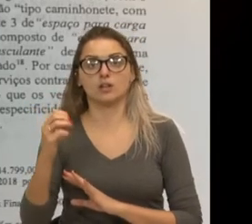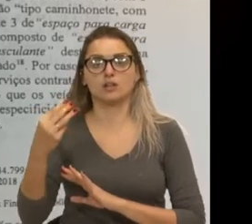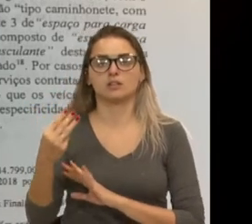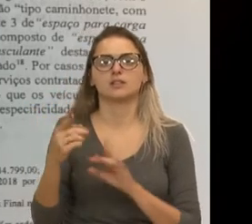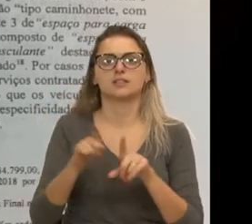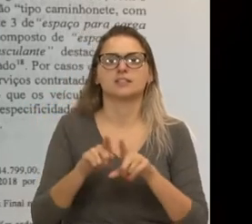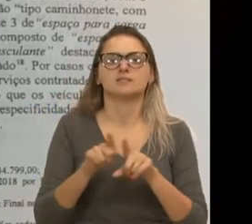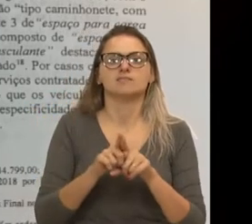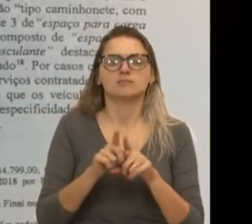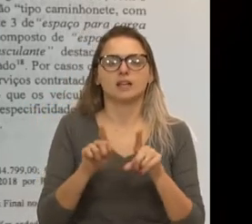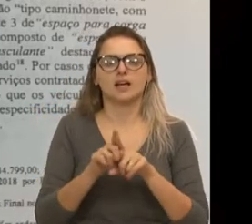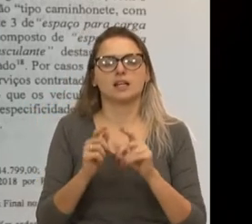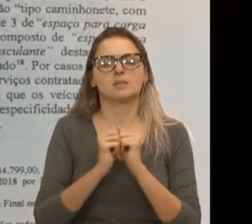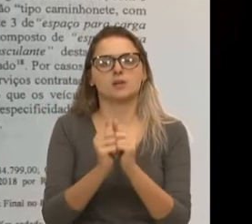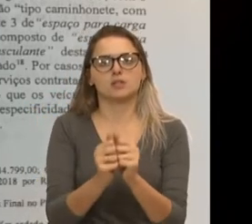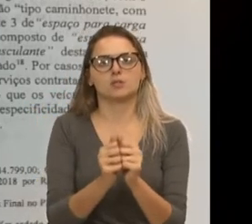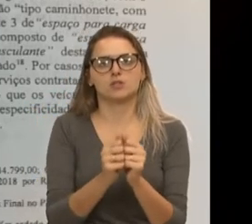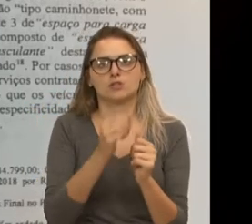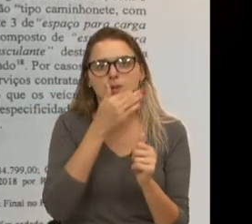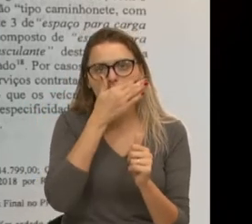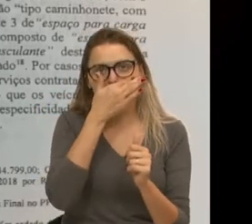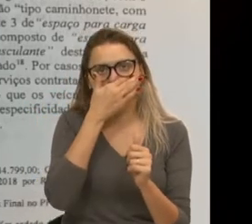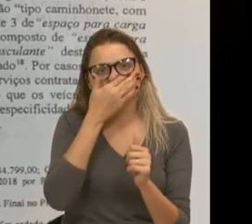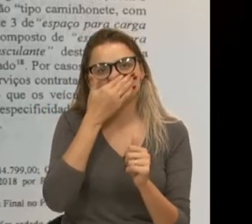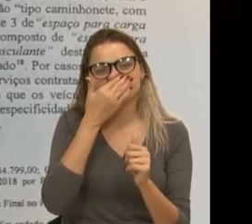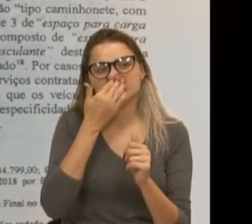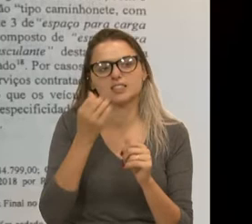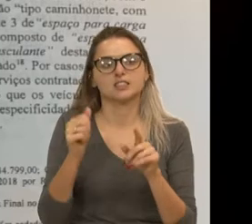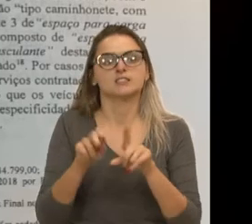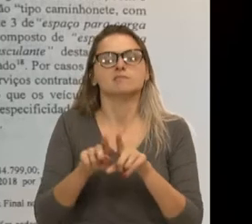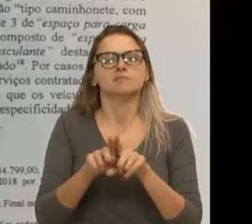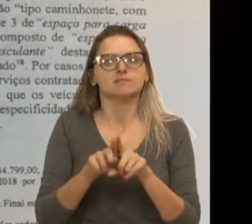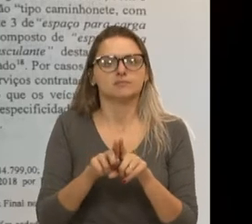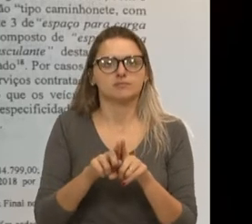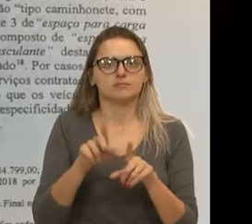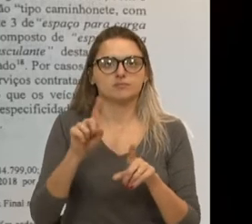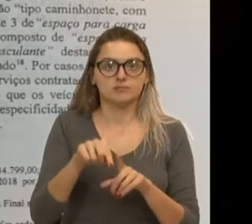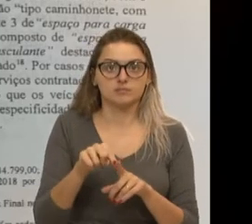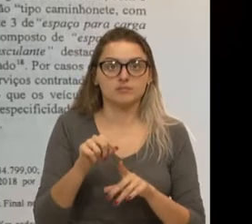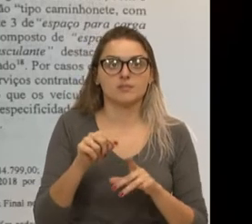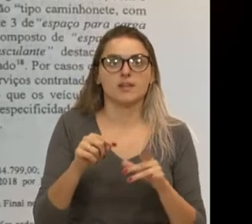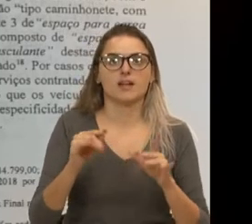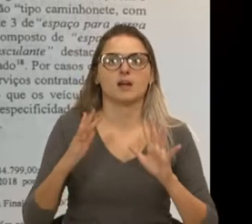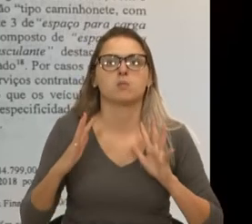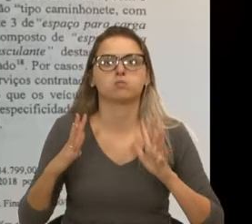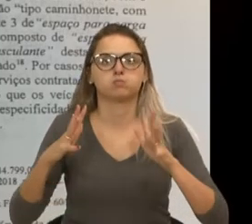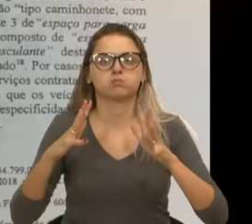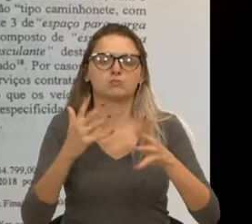ambos os veículos, em sua especificação, são tipo caminhonete, com tração 4x4,